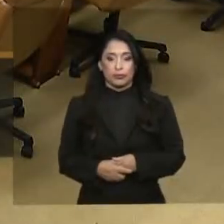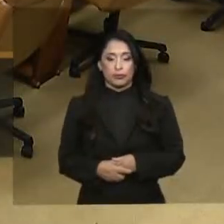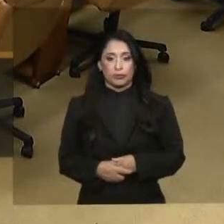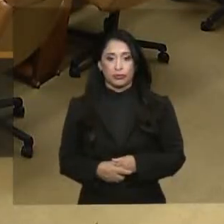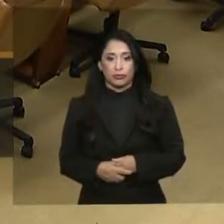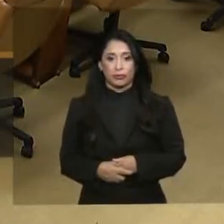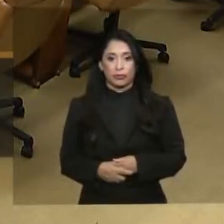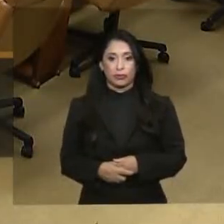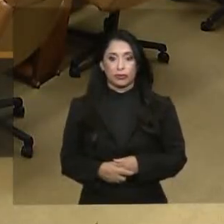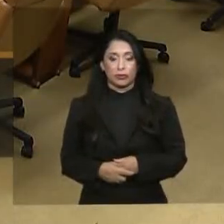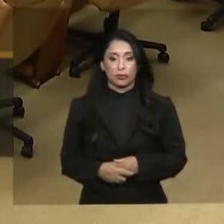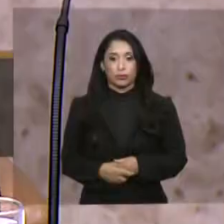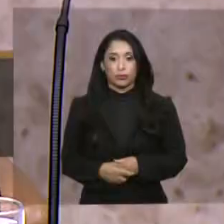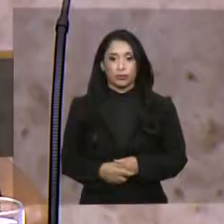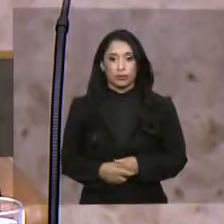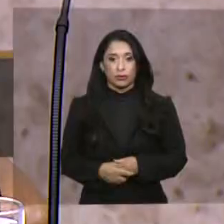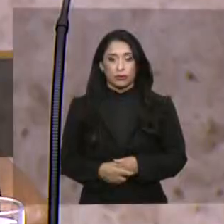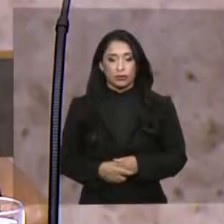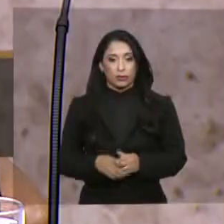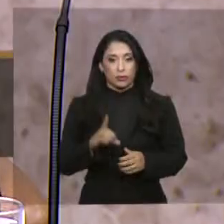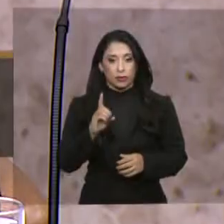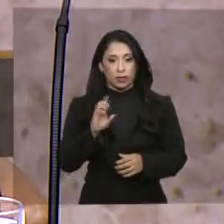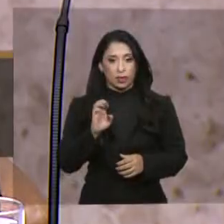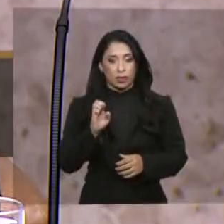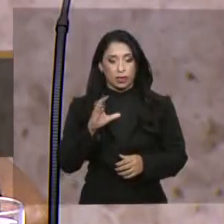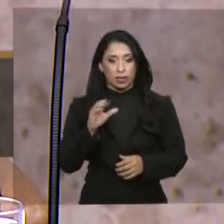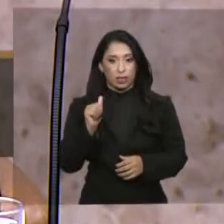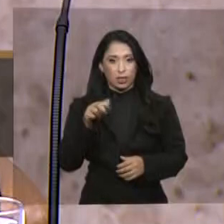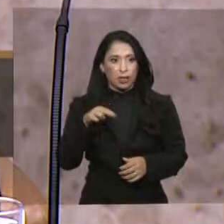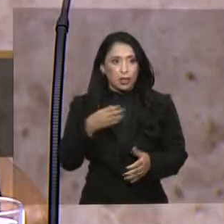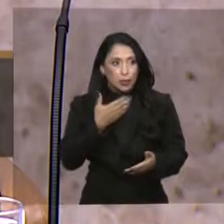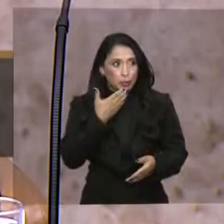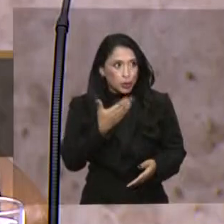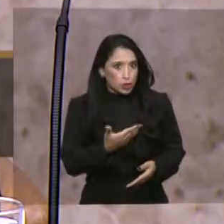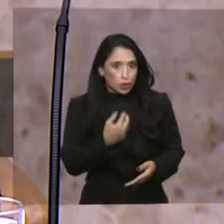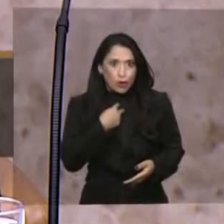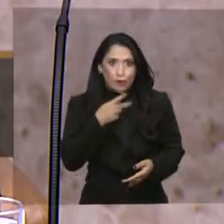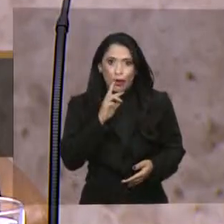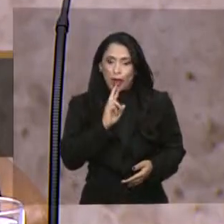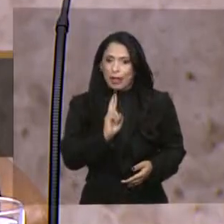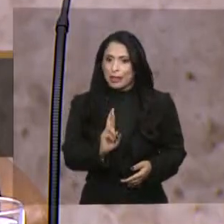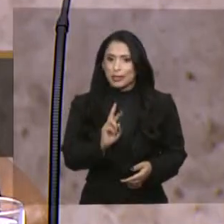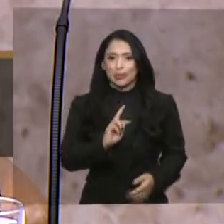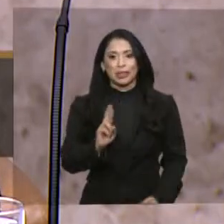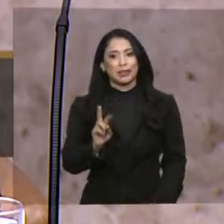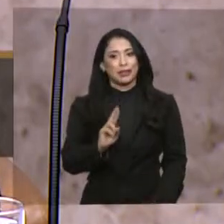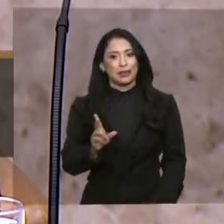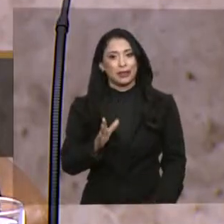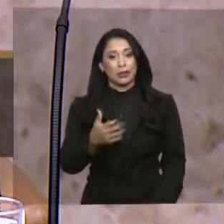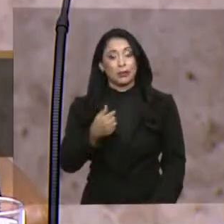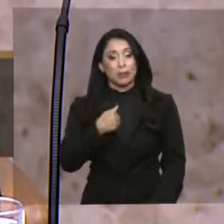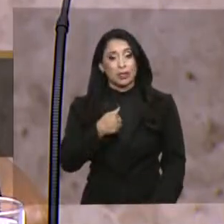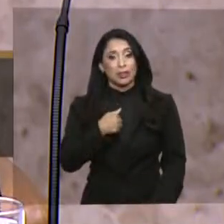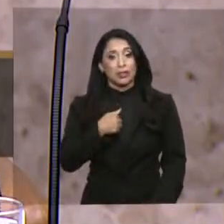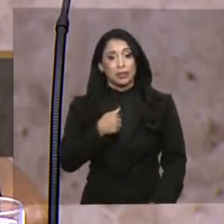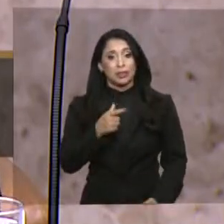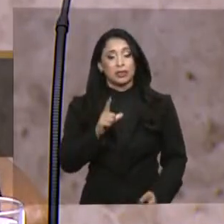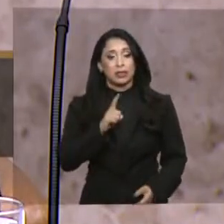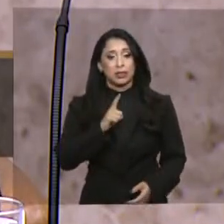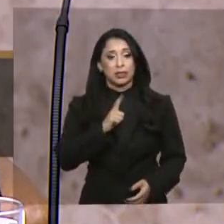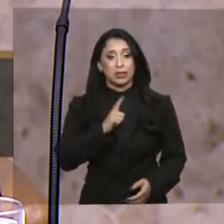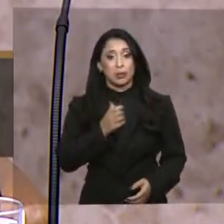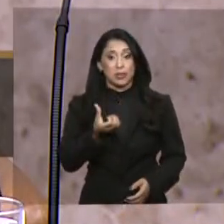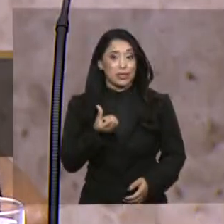por óbvio que Vossa Excelência, como decano, eu não teria como dizer não, mas é de todo oportuno, porque nós temos